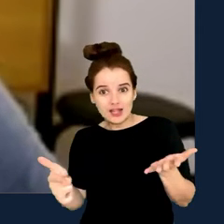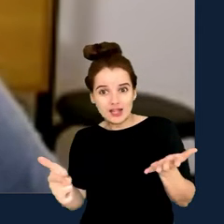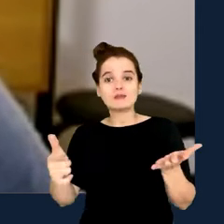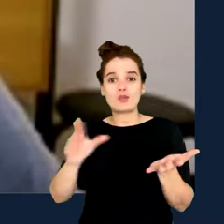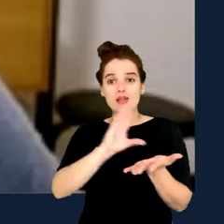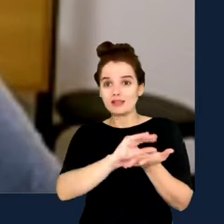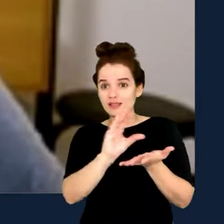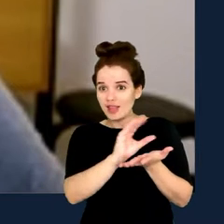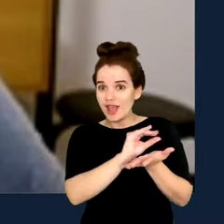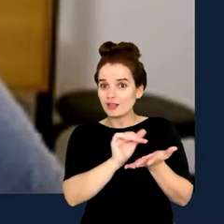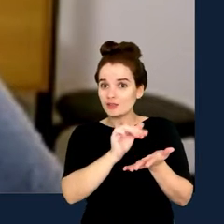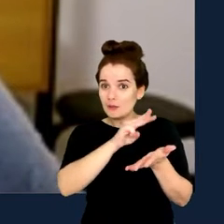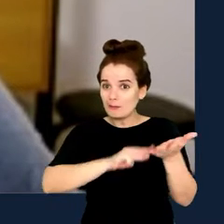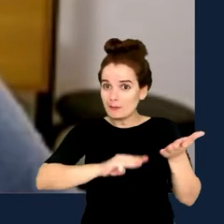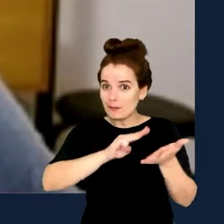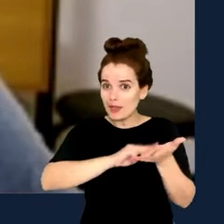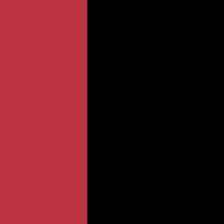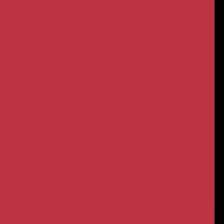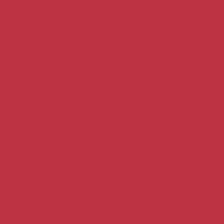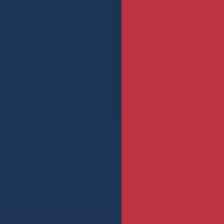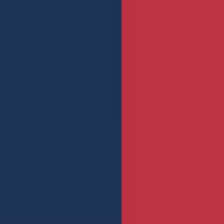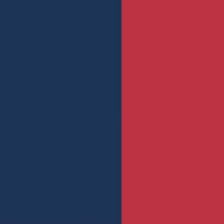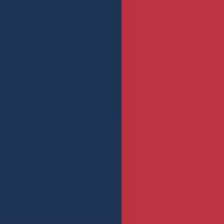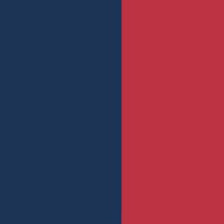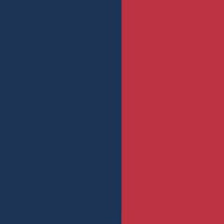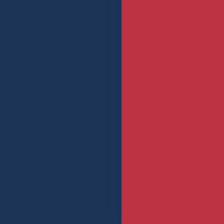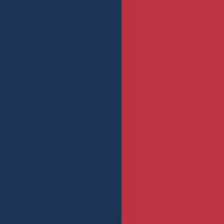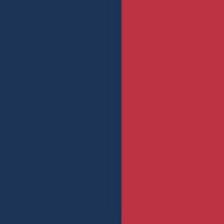Essa é a sexta edição da conferência.